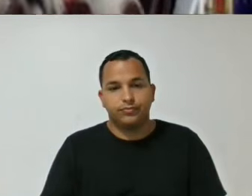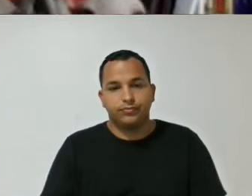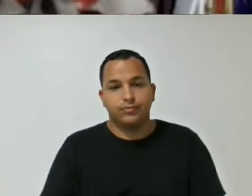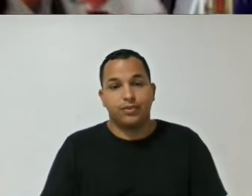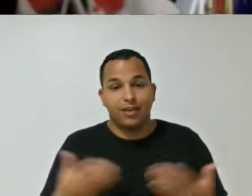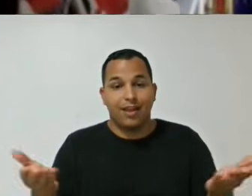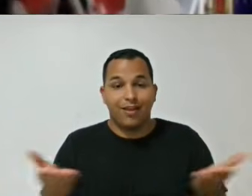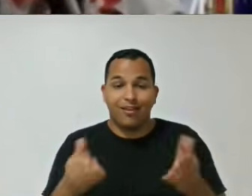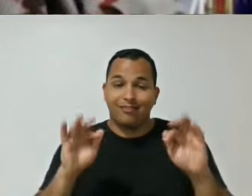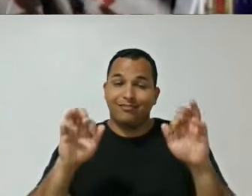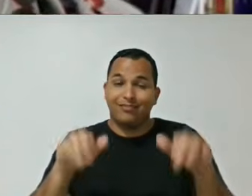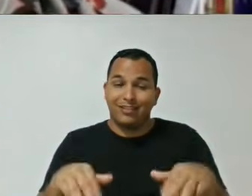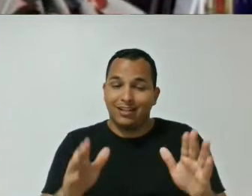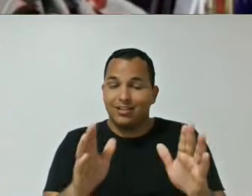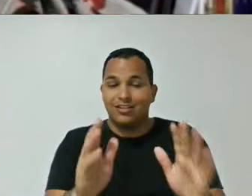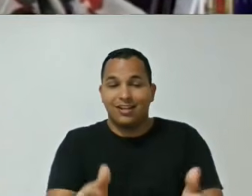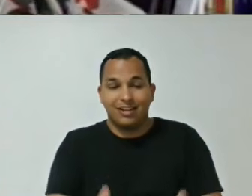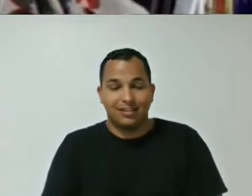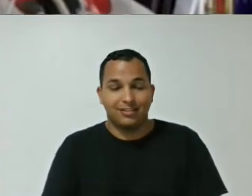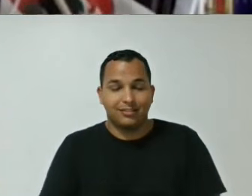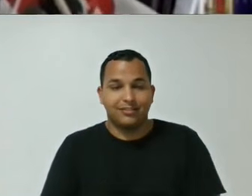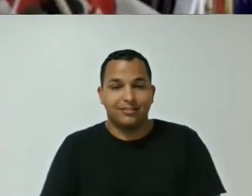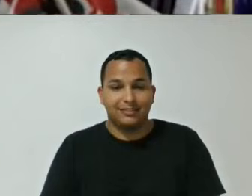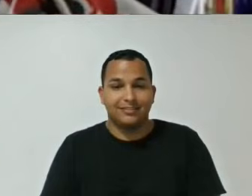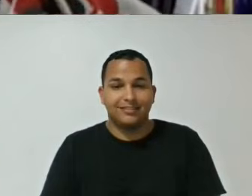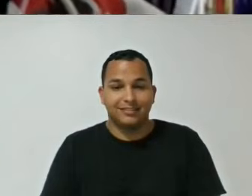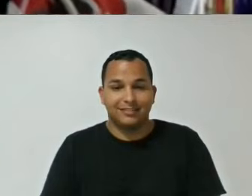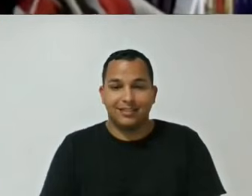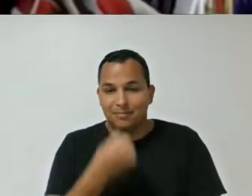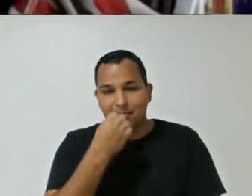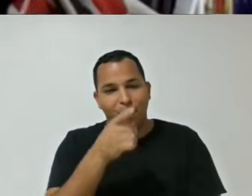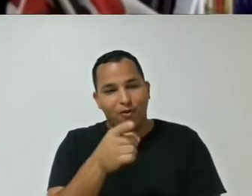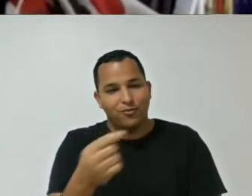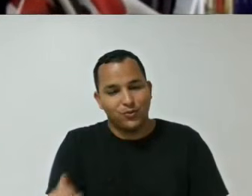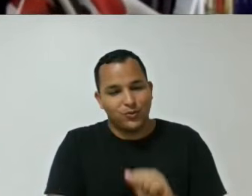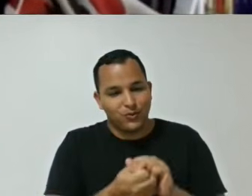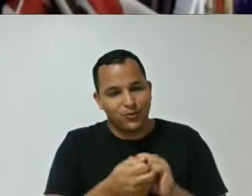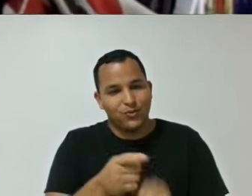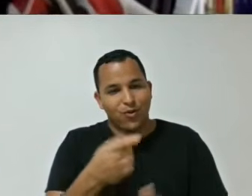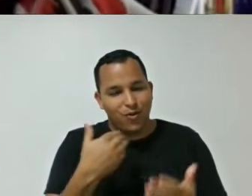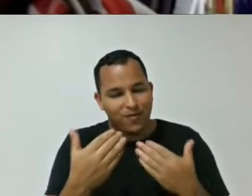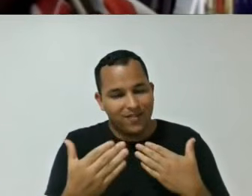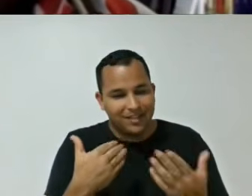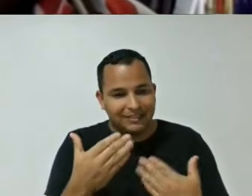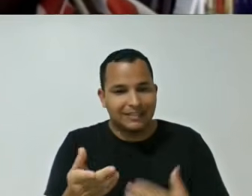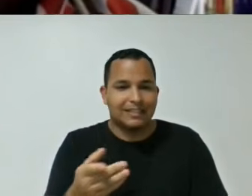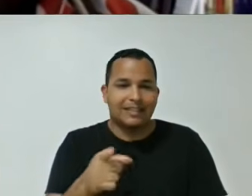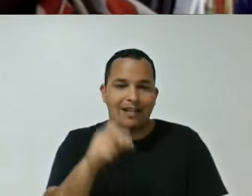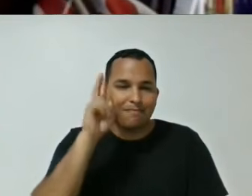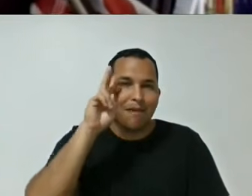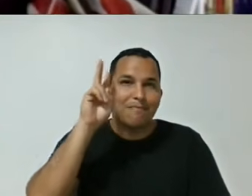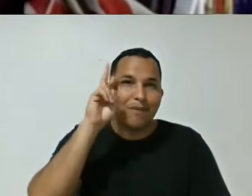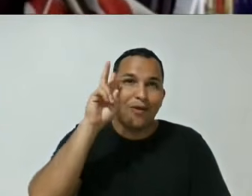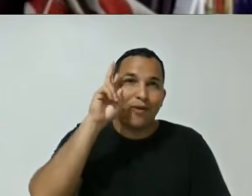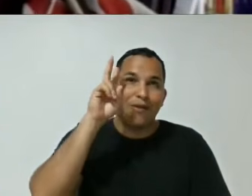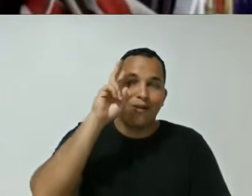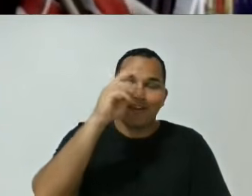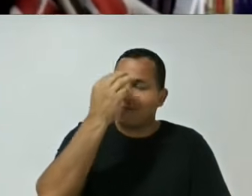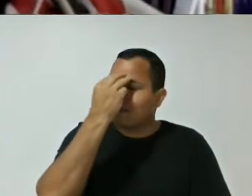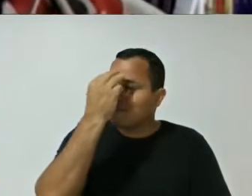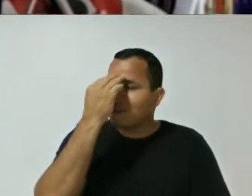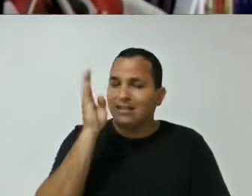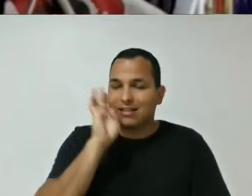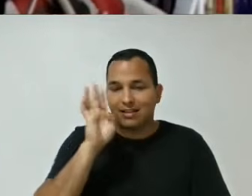o final. É muito bom ter você aqui, conversar com você trazer essas memórias tão bacanas para a